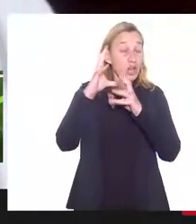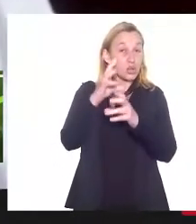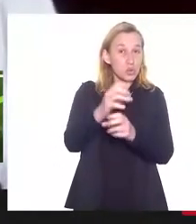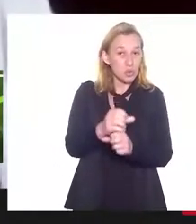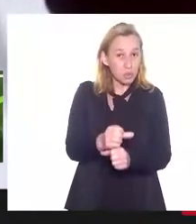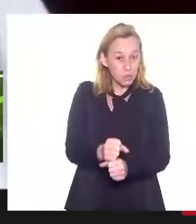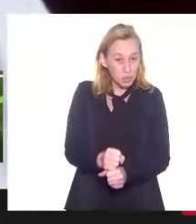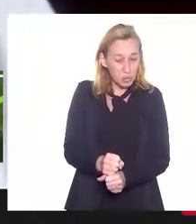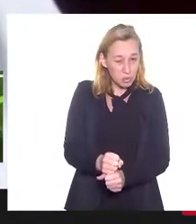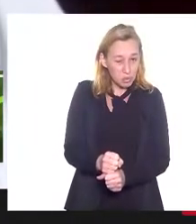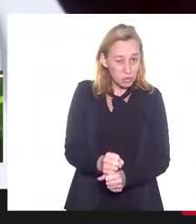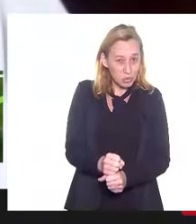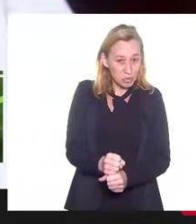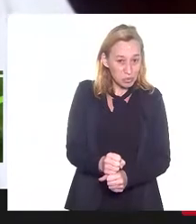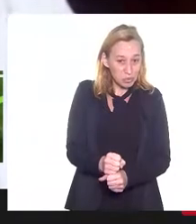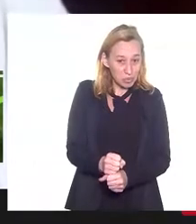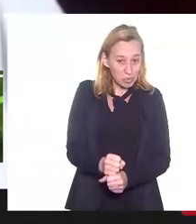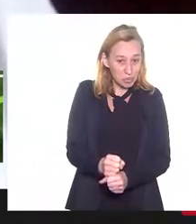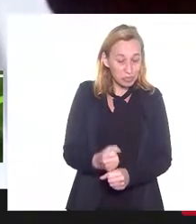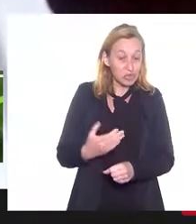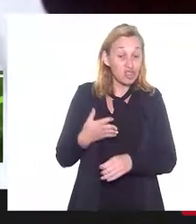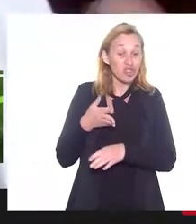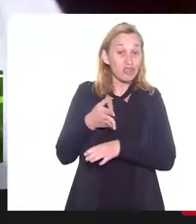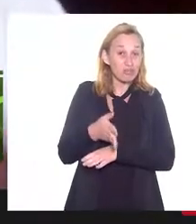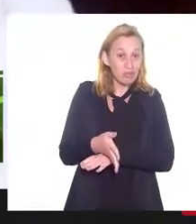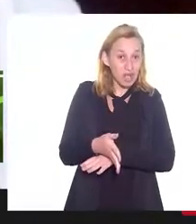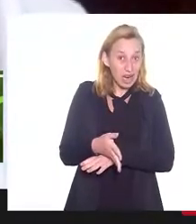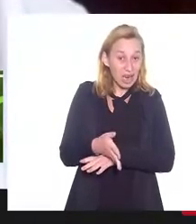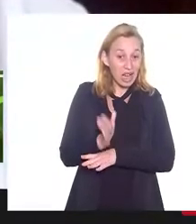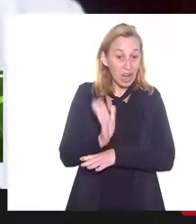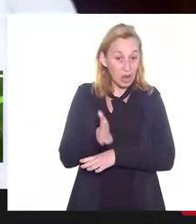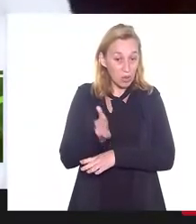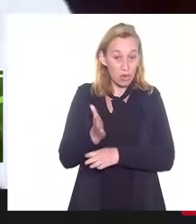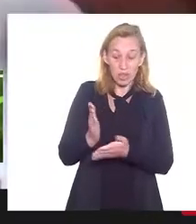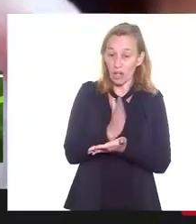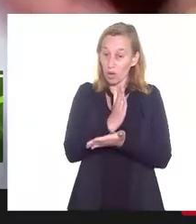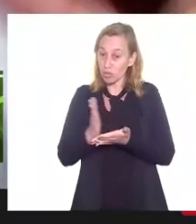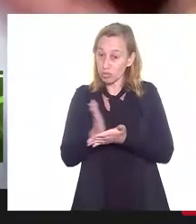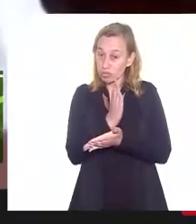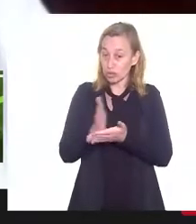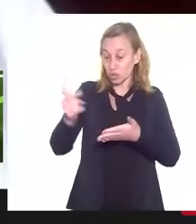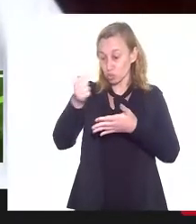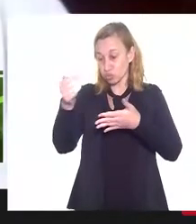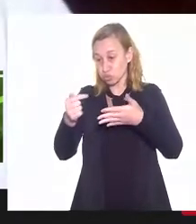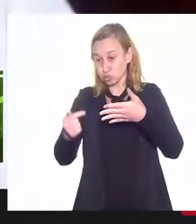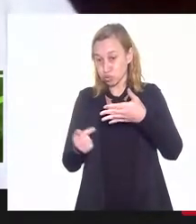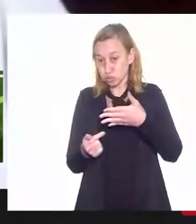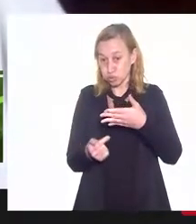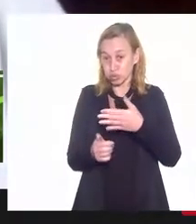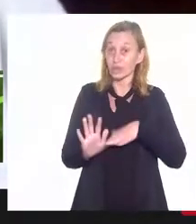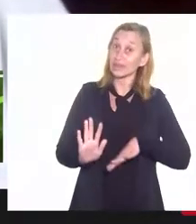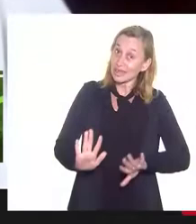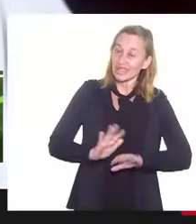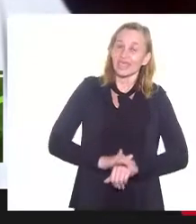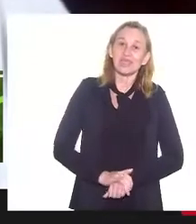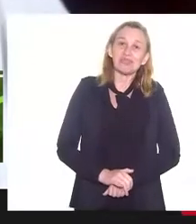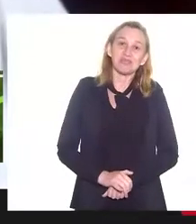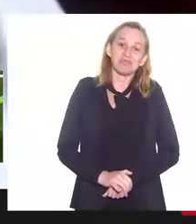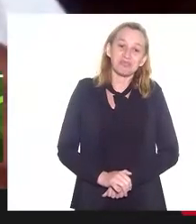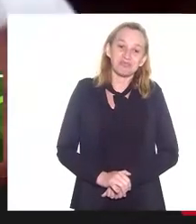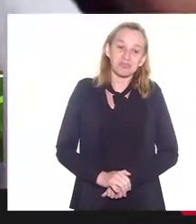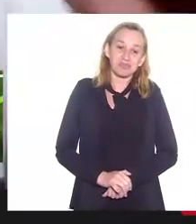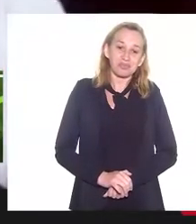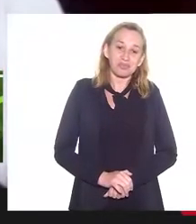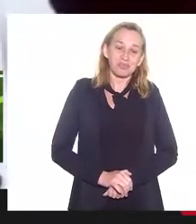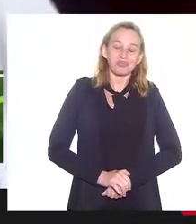me dá condições de entrar em algumas questões pontuais. E aí me corta,